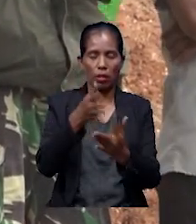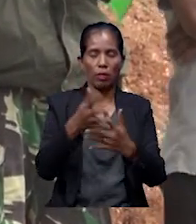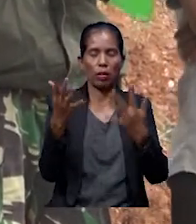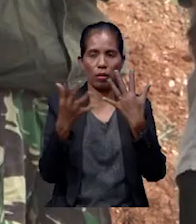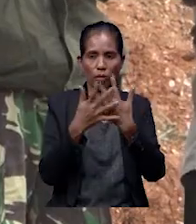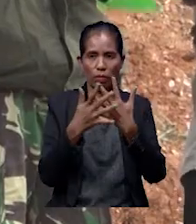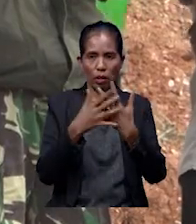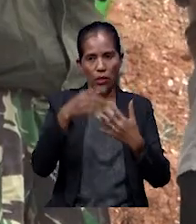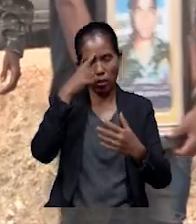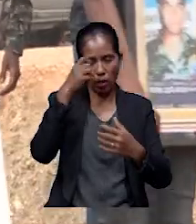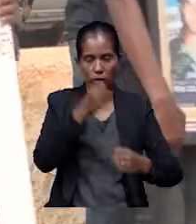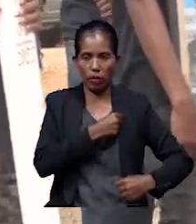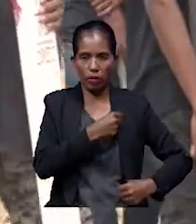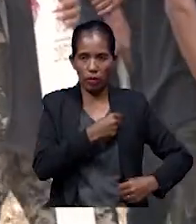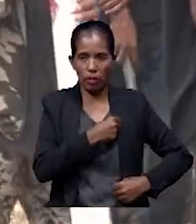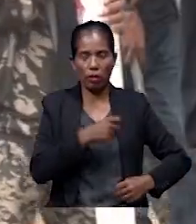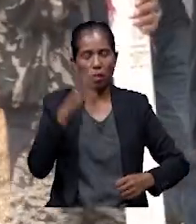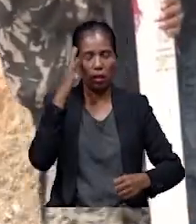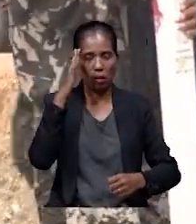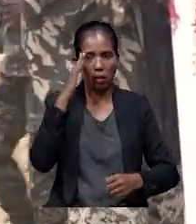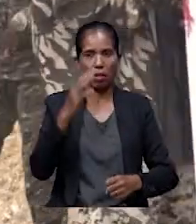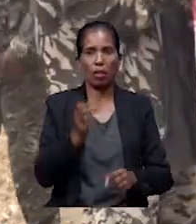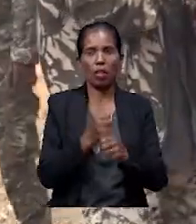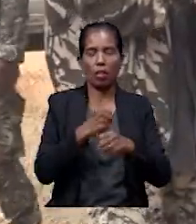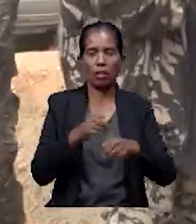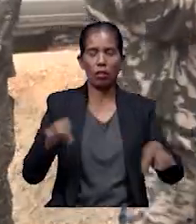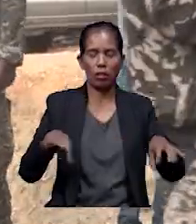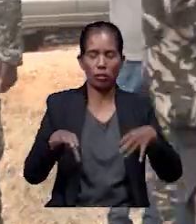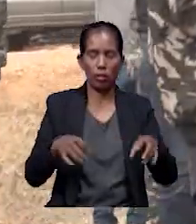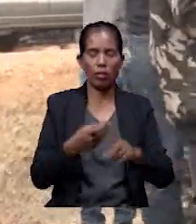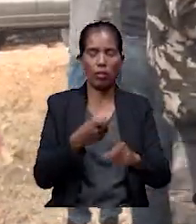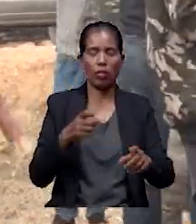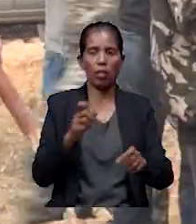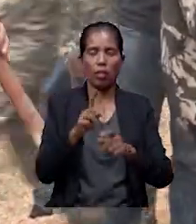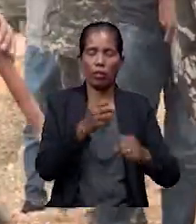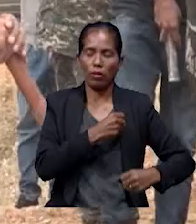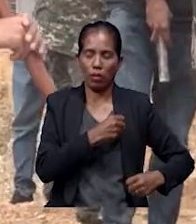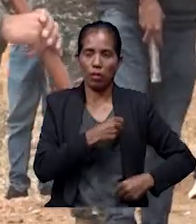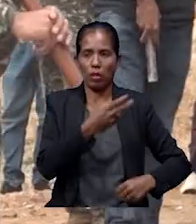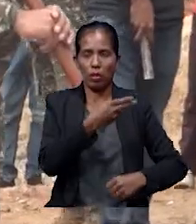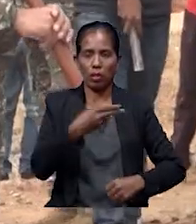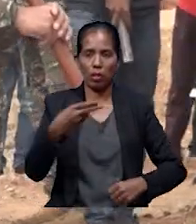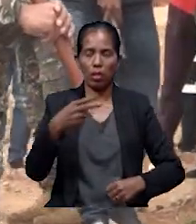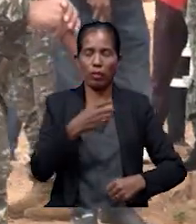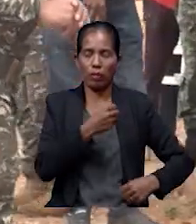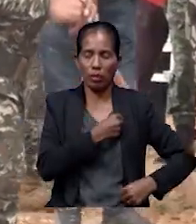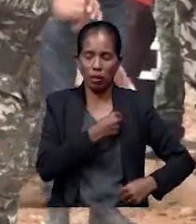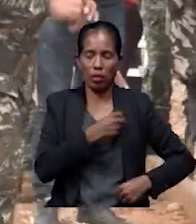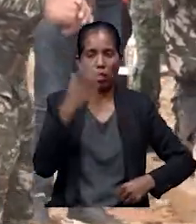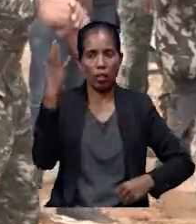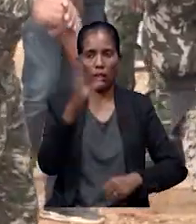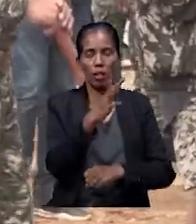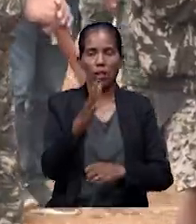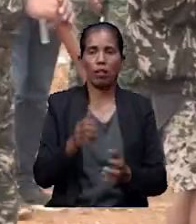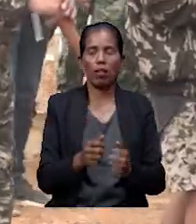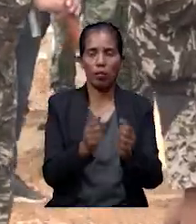preventiva, também militar Sira desconfia Saudoso ao Serviço de Resistência ao Falentil Sira e a Ailaran. Havão em fila de prisão,